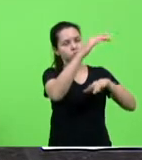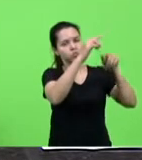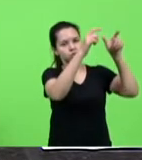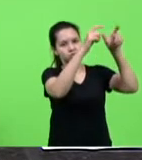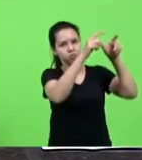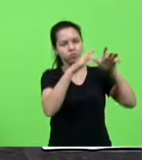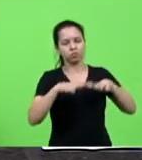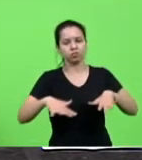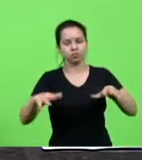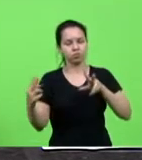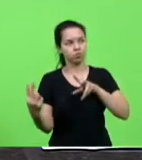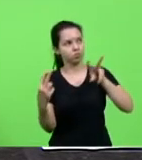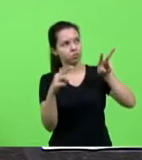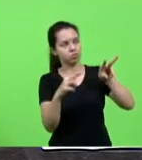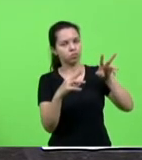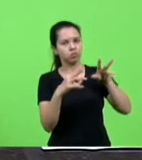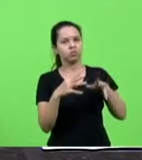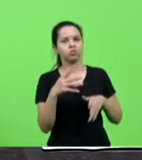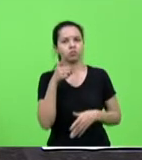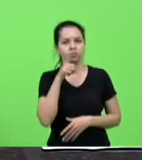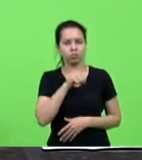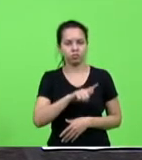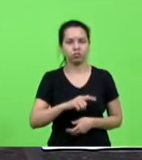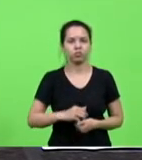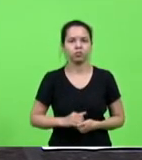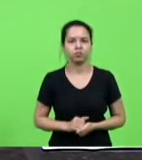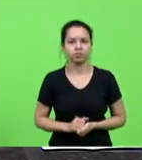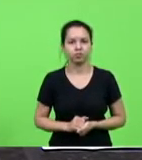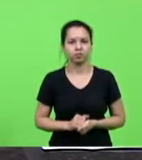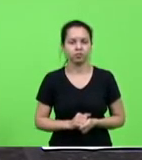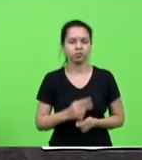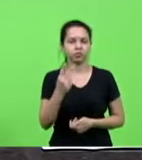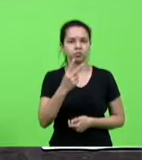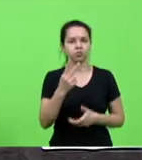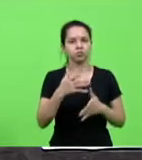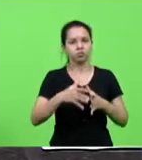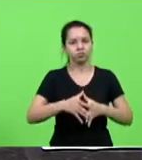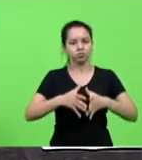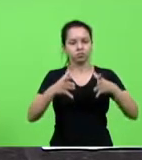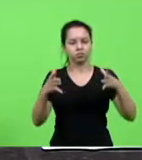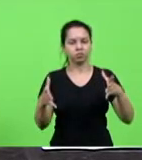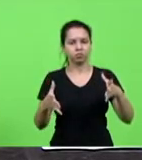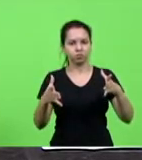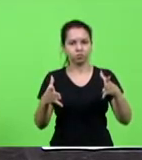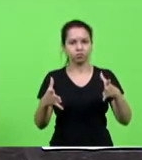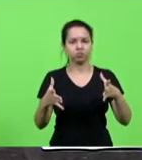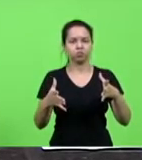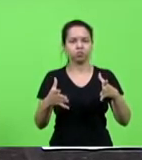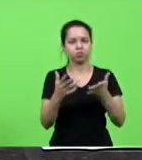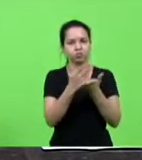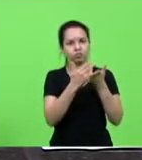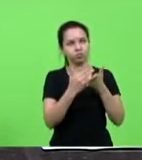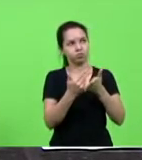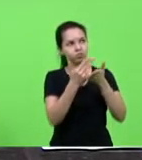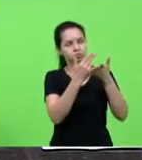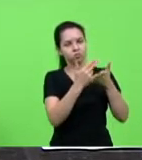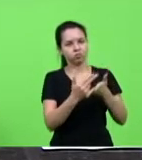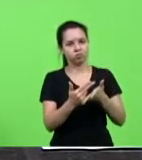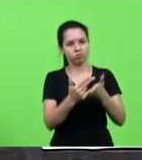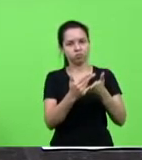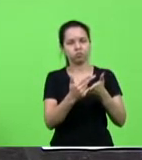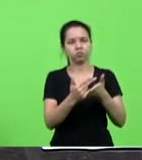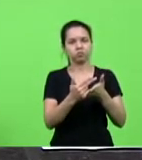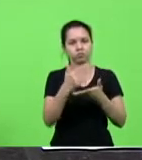ali passam. É a segunda maior imagem de Nossa Senhora de Fátima do Brasil, medindo 28 metros e meio